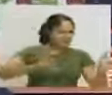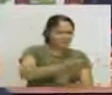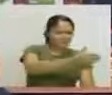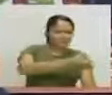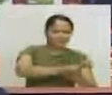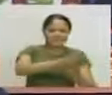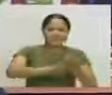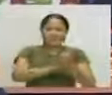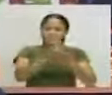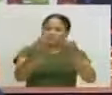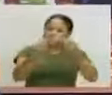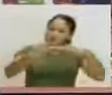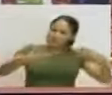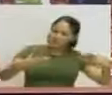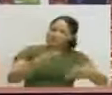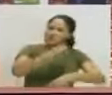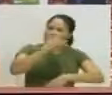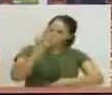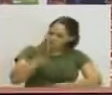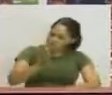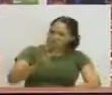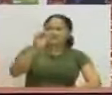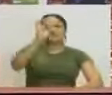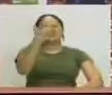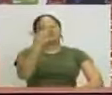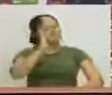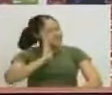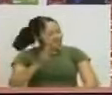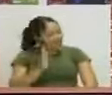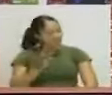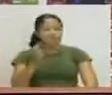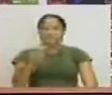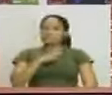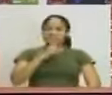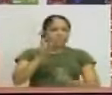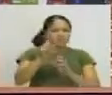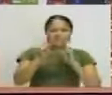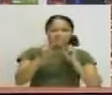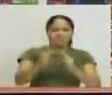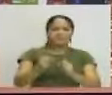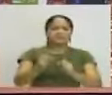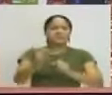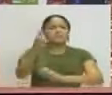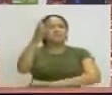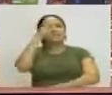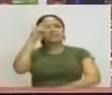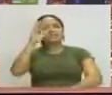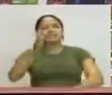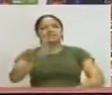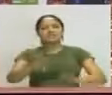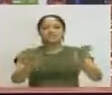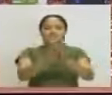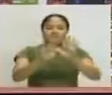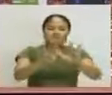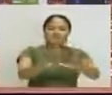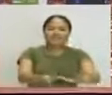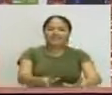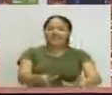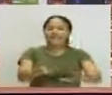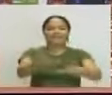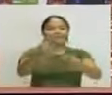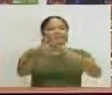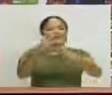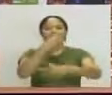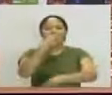aconteceu, já. Mas não podemos continuar pensando que já chegamos ao destino final. O bom brasileiro